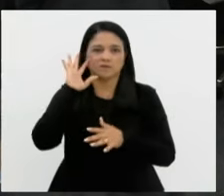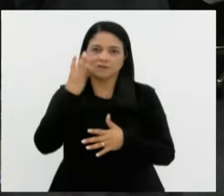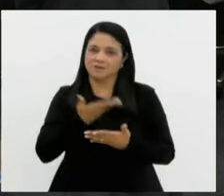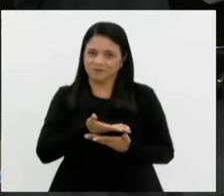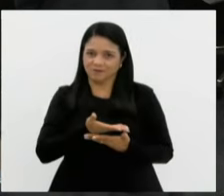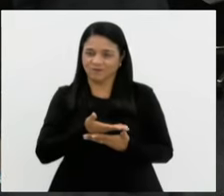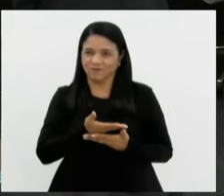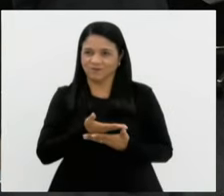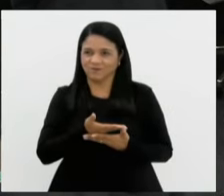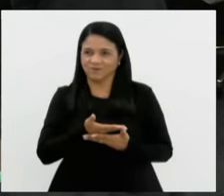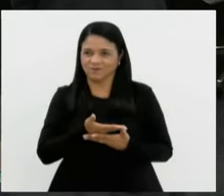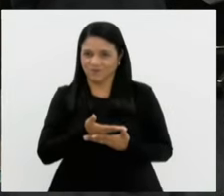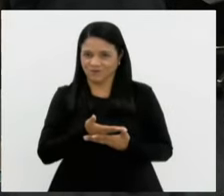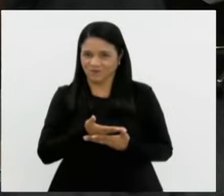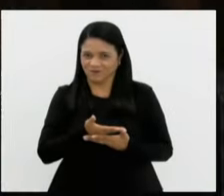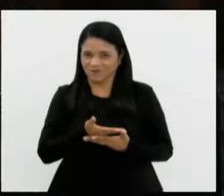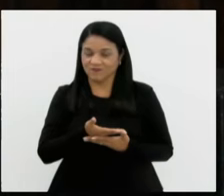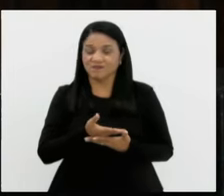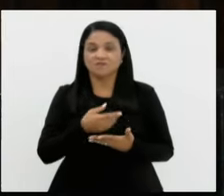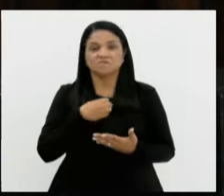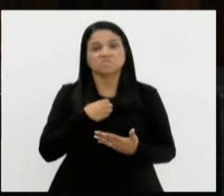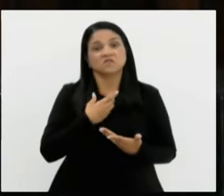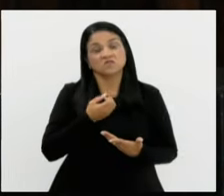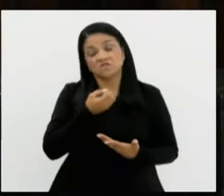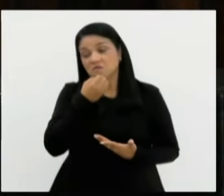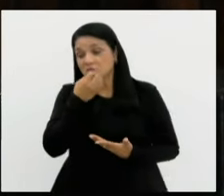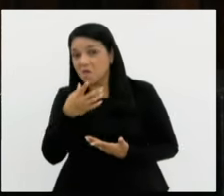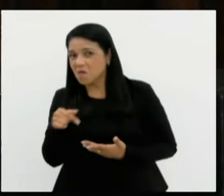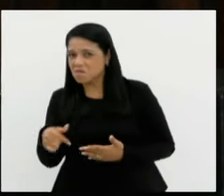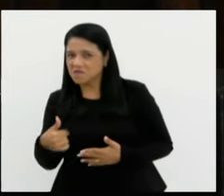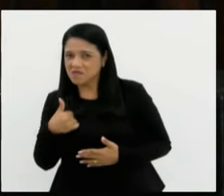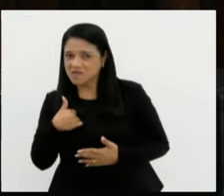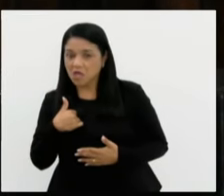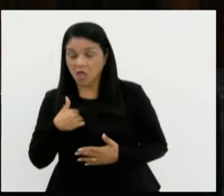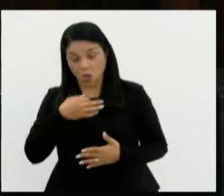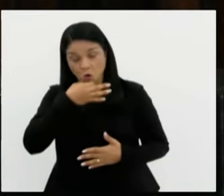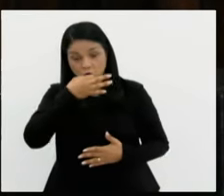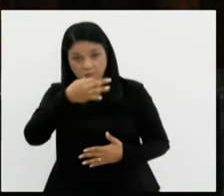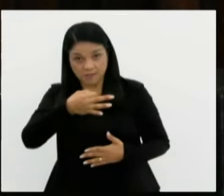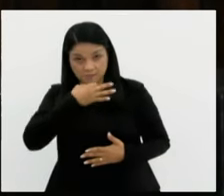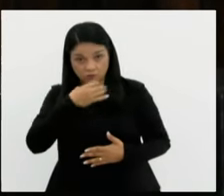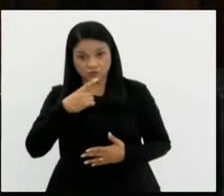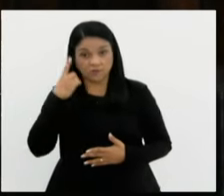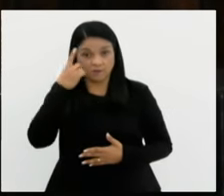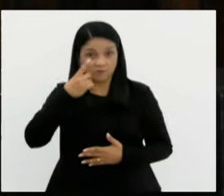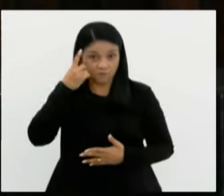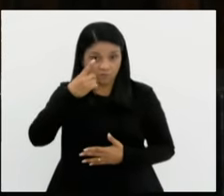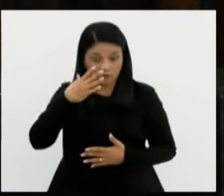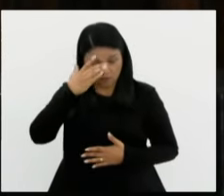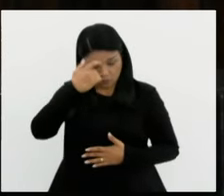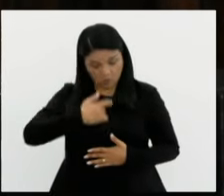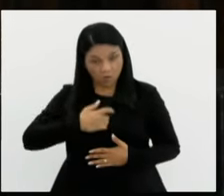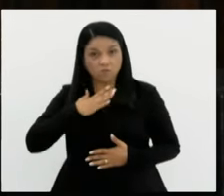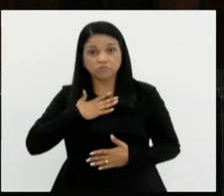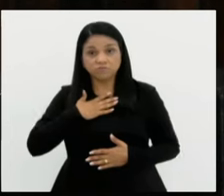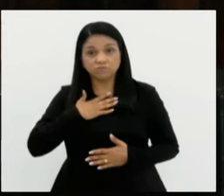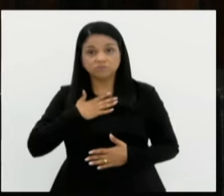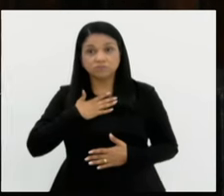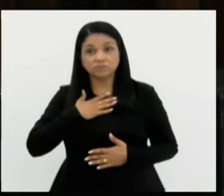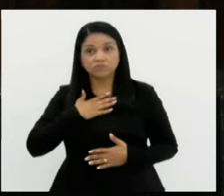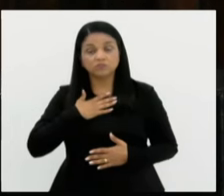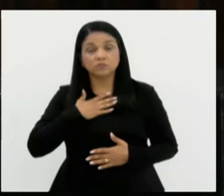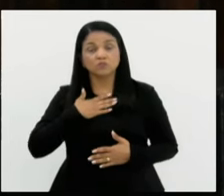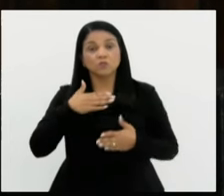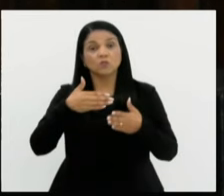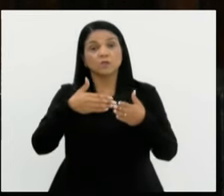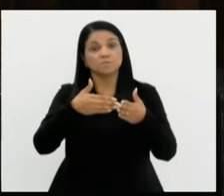lado, mas não foi boa no outro. E eu faço críticas aqui, como advogado que sou, eu faço críticas. Um